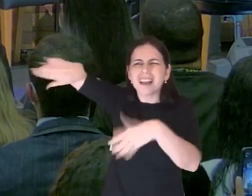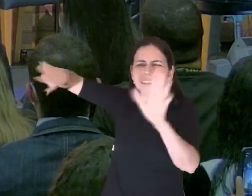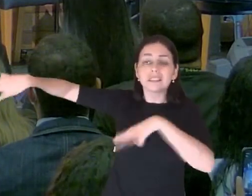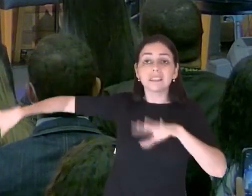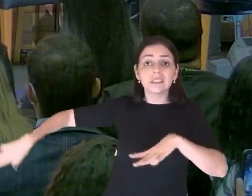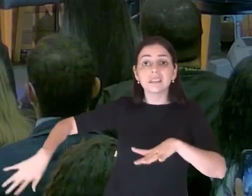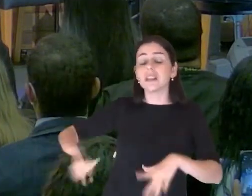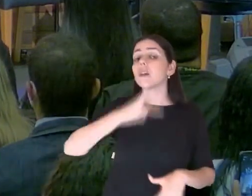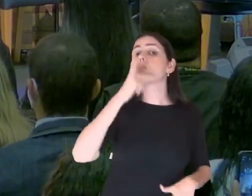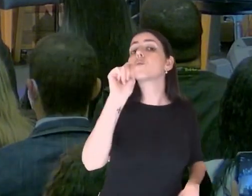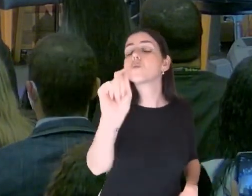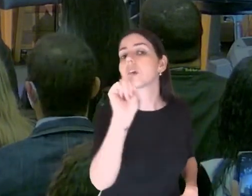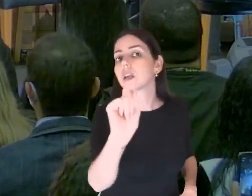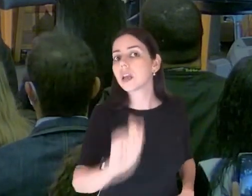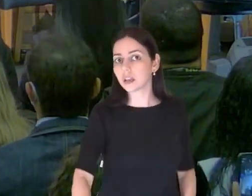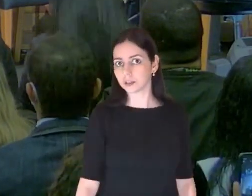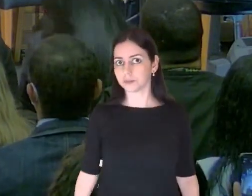A questão é,